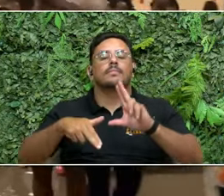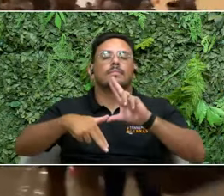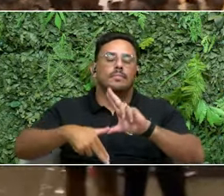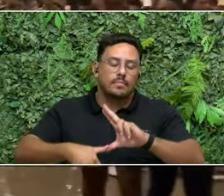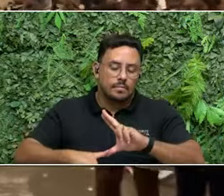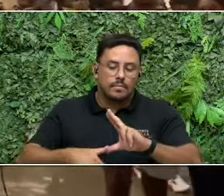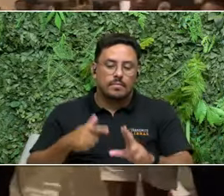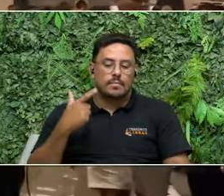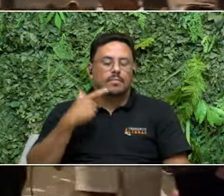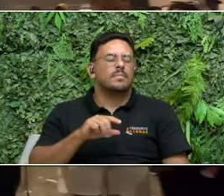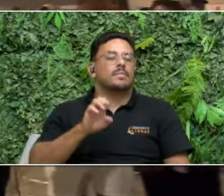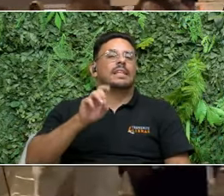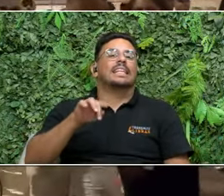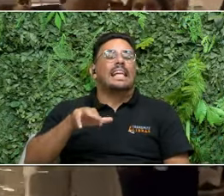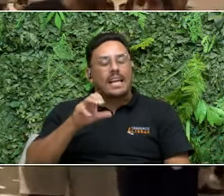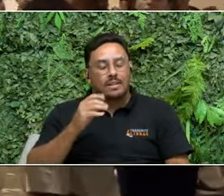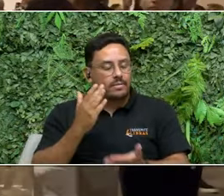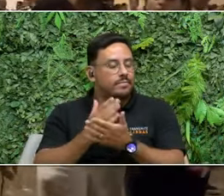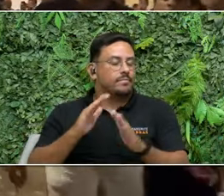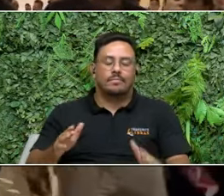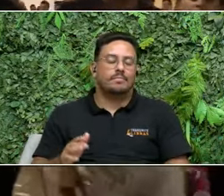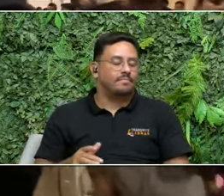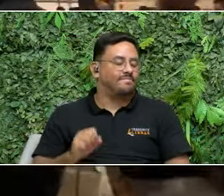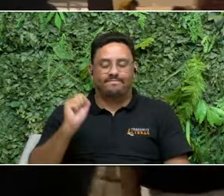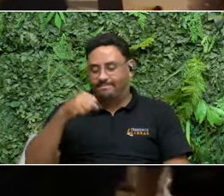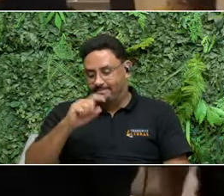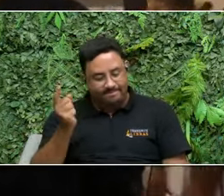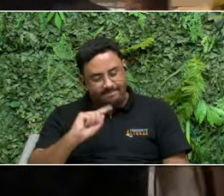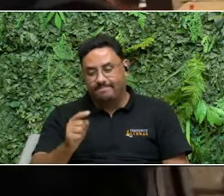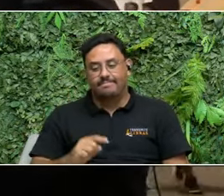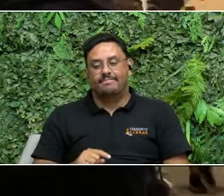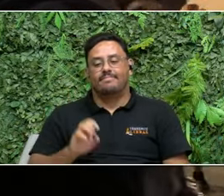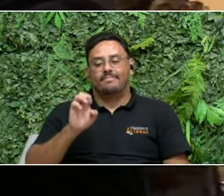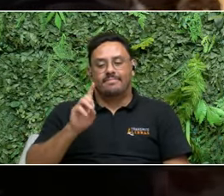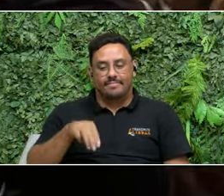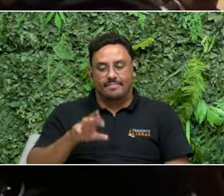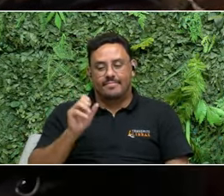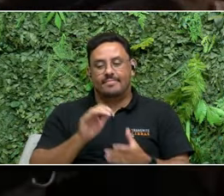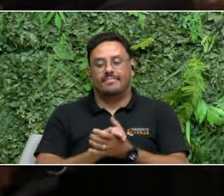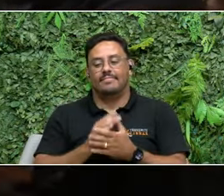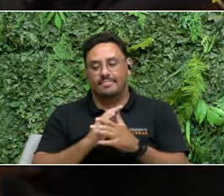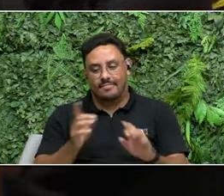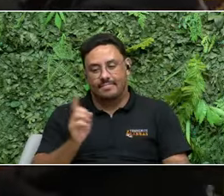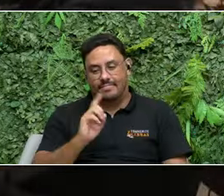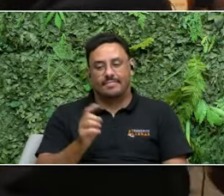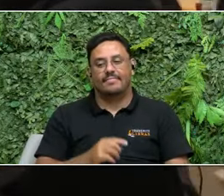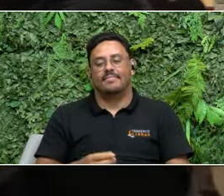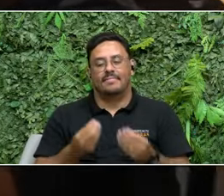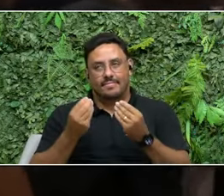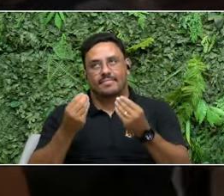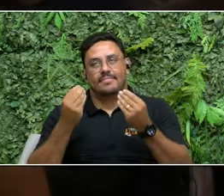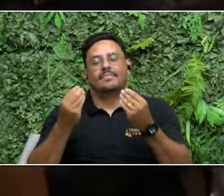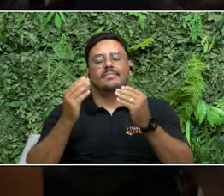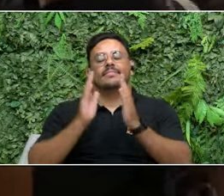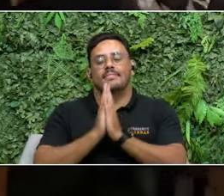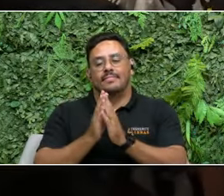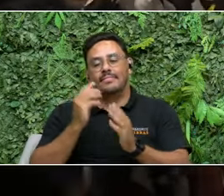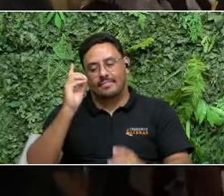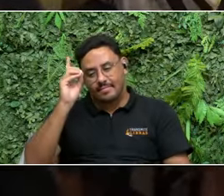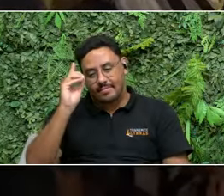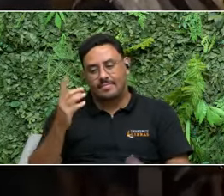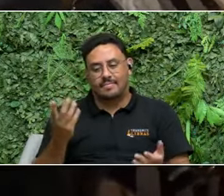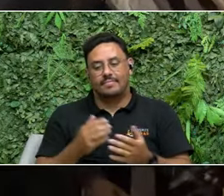agenta que Edenilson mais não gente o Edenilson não dá Edenilson não não pelo amor de Deus tá bolado com